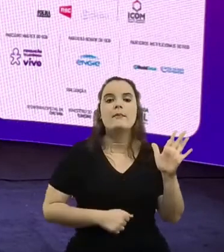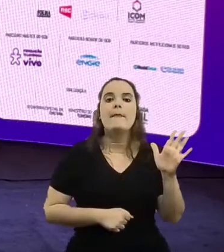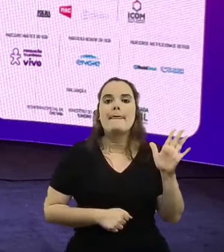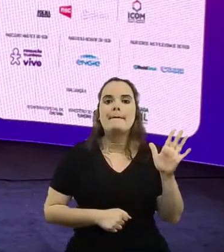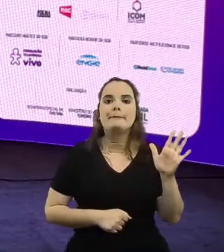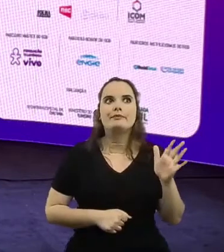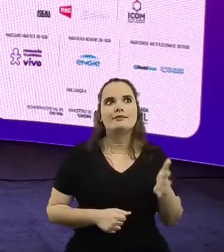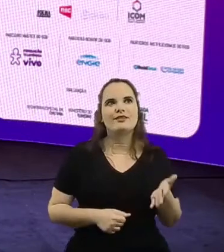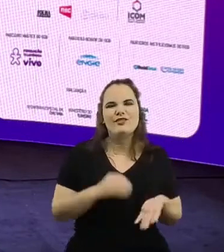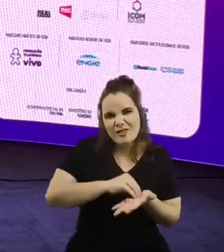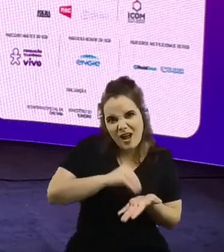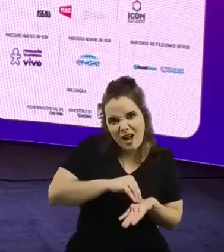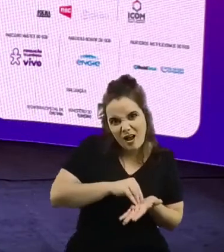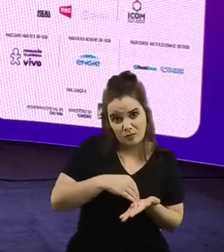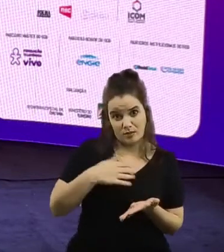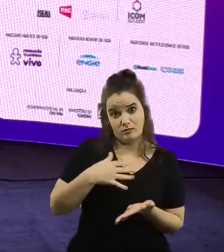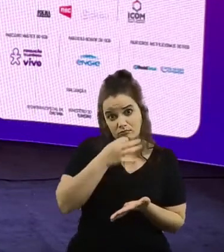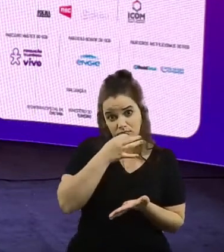é o seguinte: